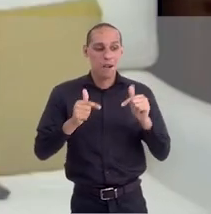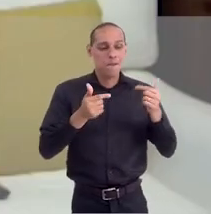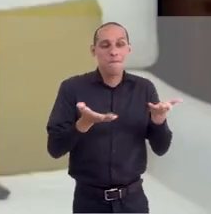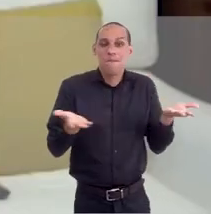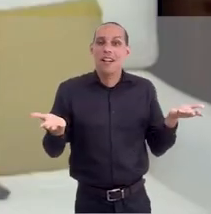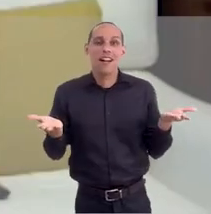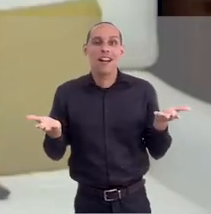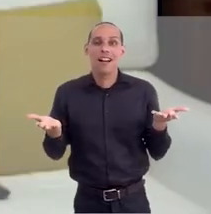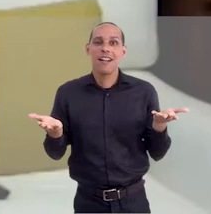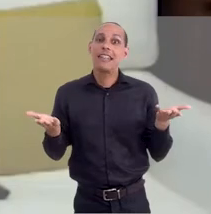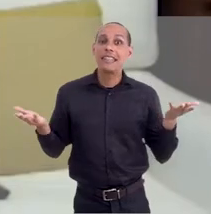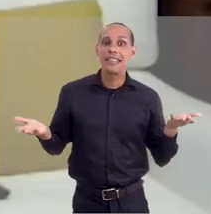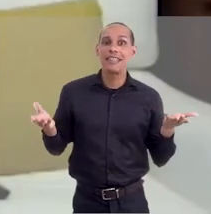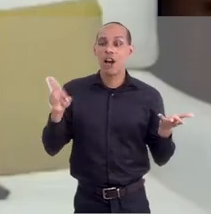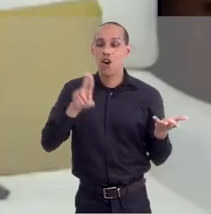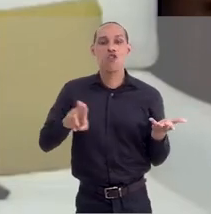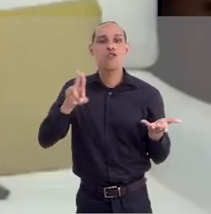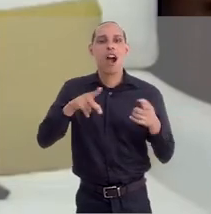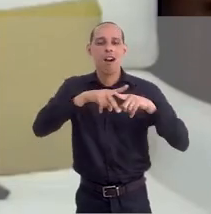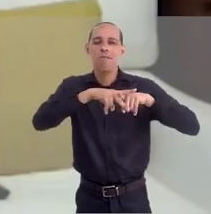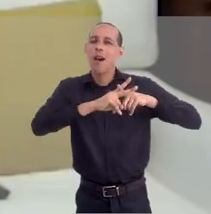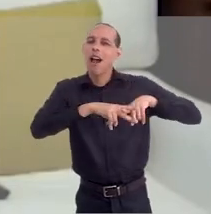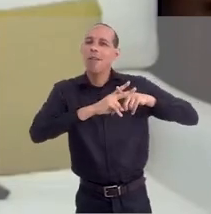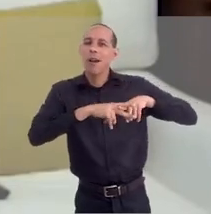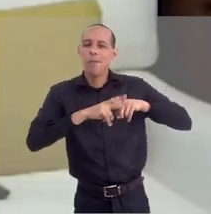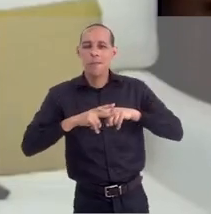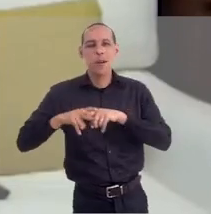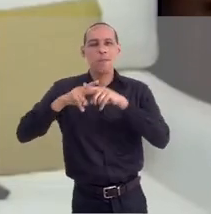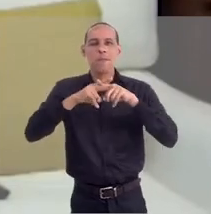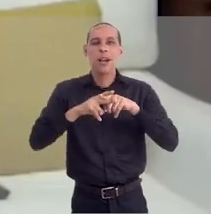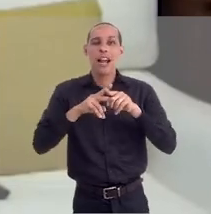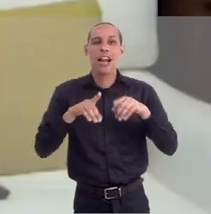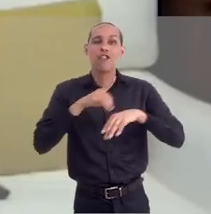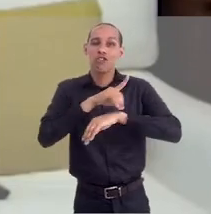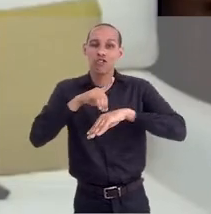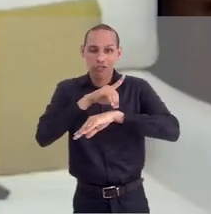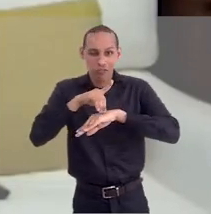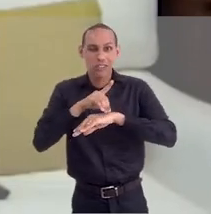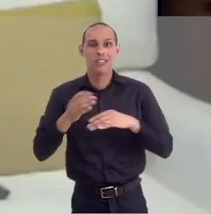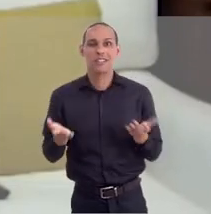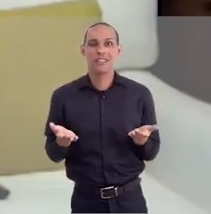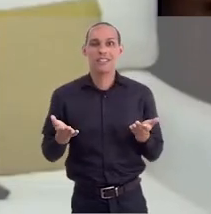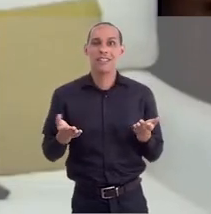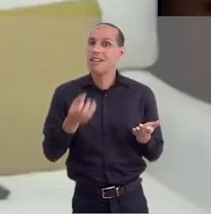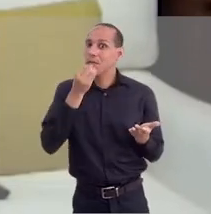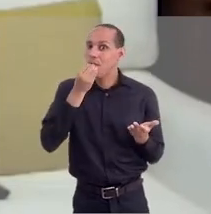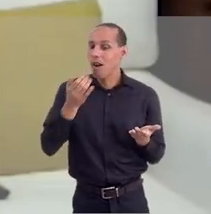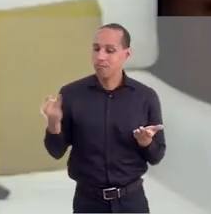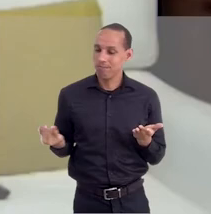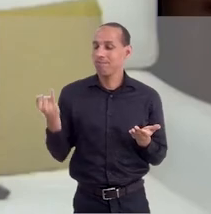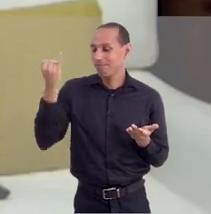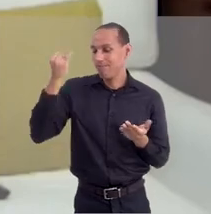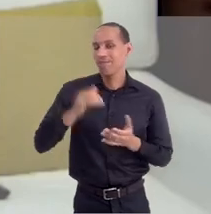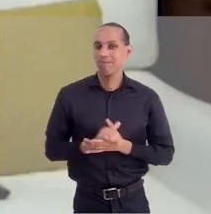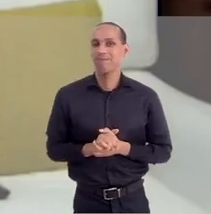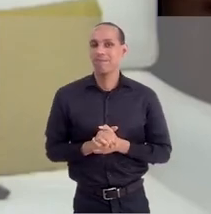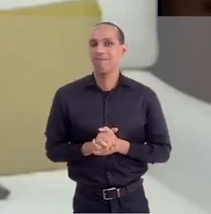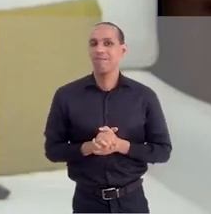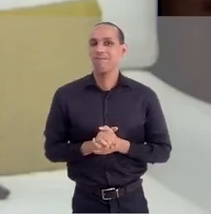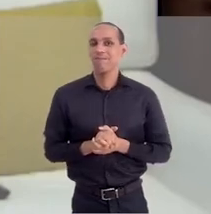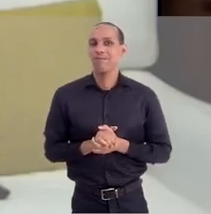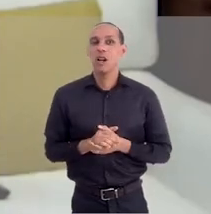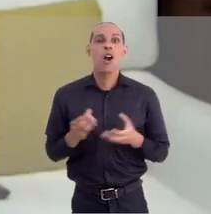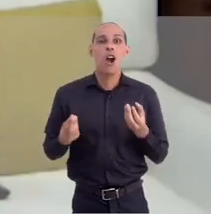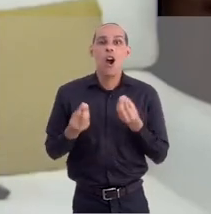serviços, etc. Eu acho que essa questão da utilização de ferramentas, né, digitais foi muito importante